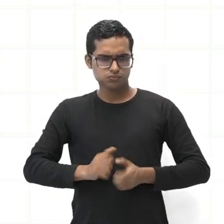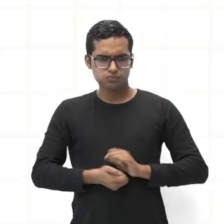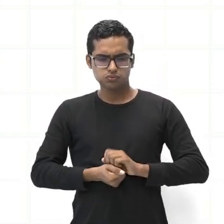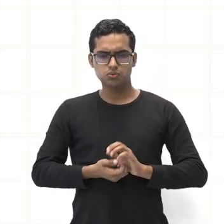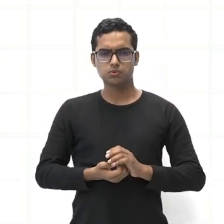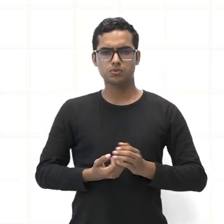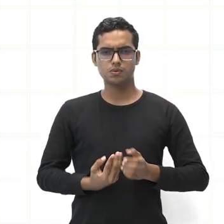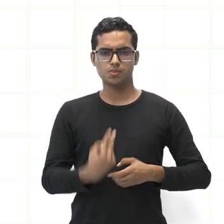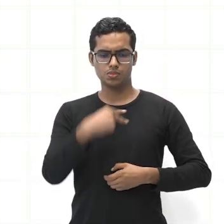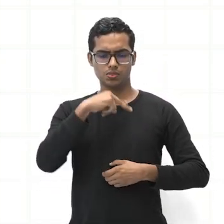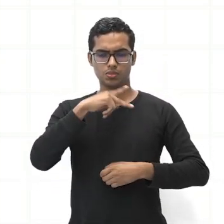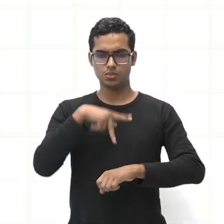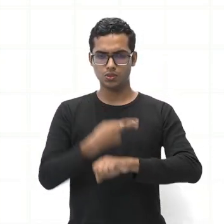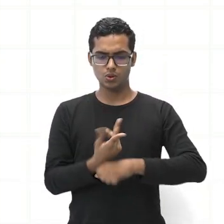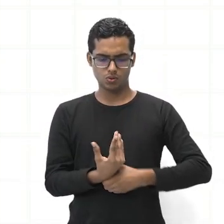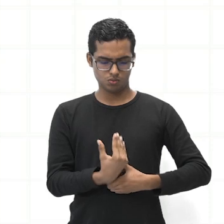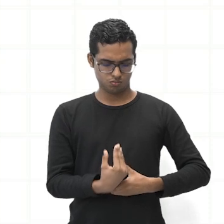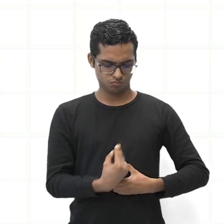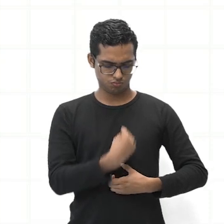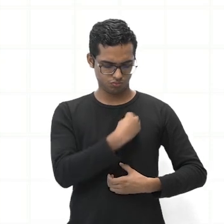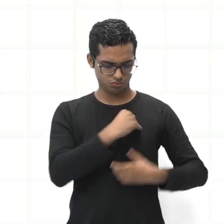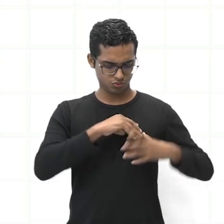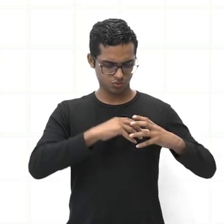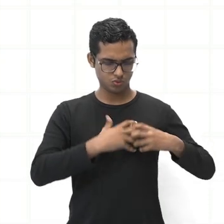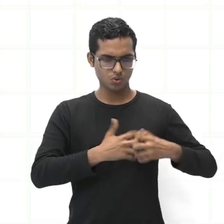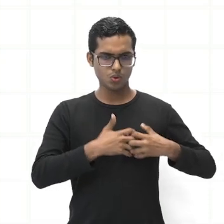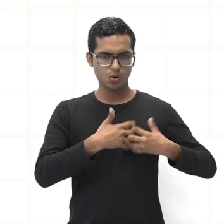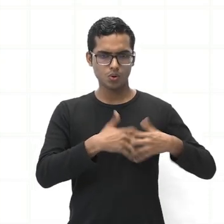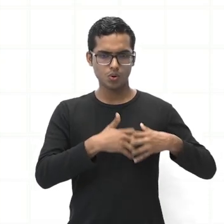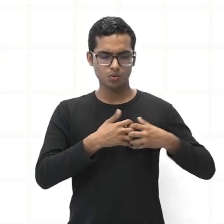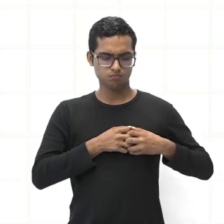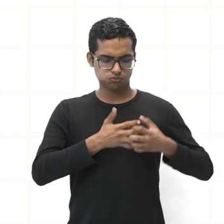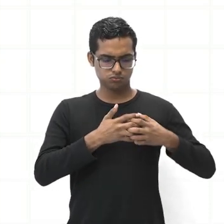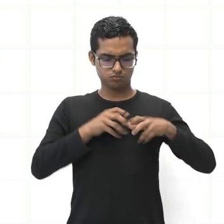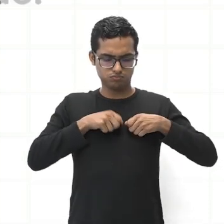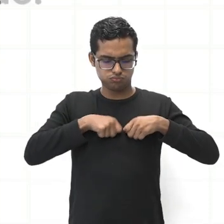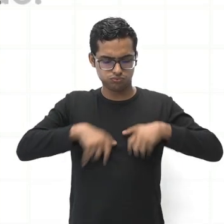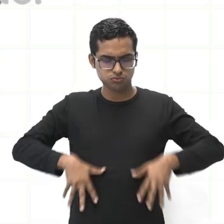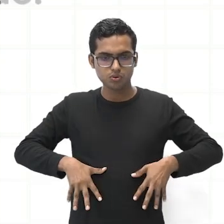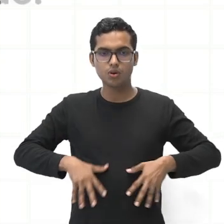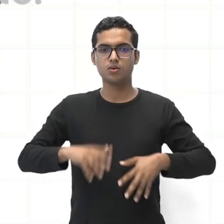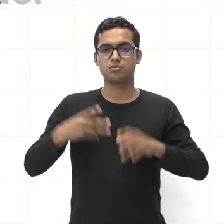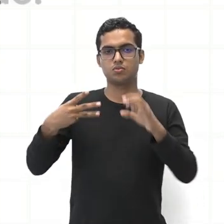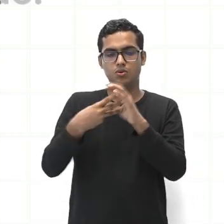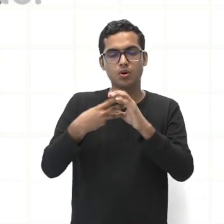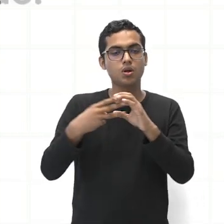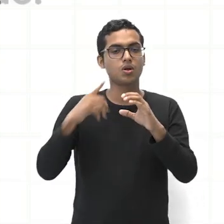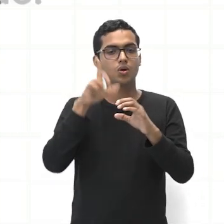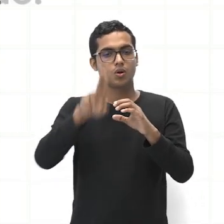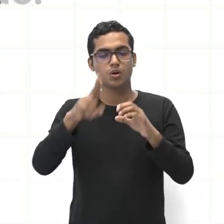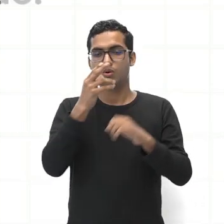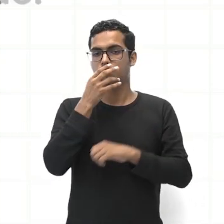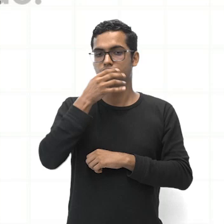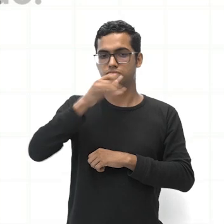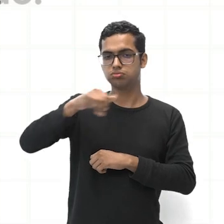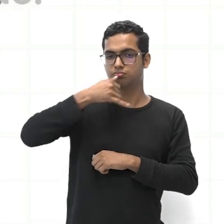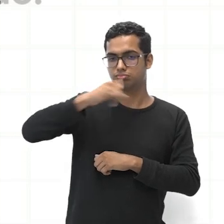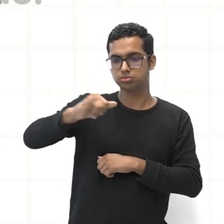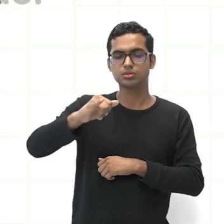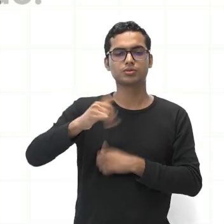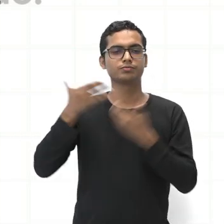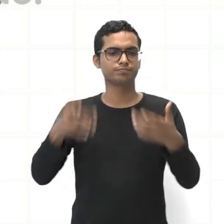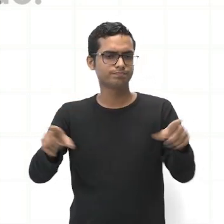chegar até as nossas células na forma de energia. E o